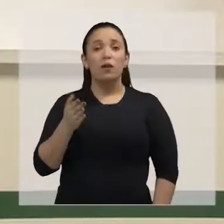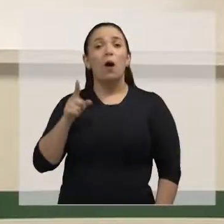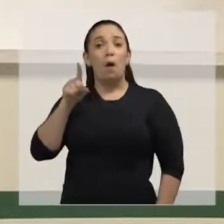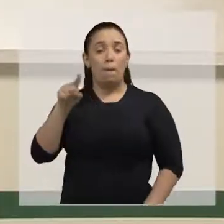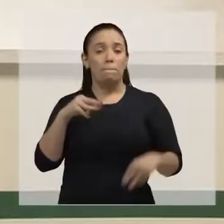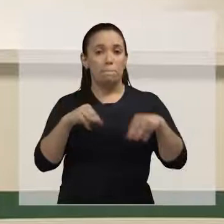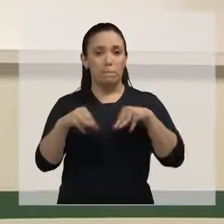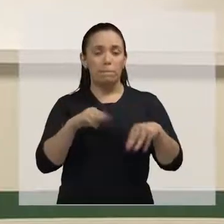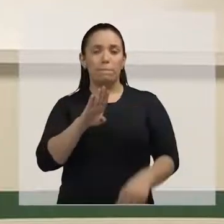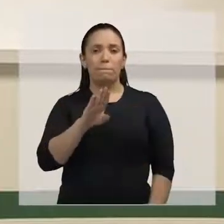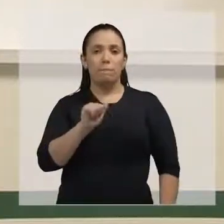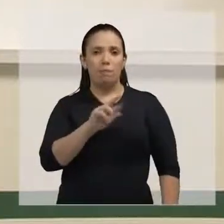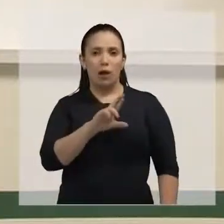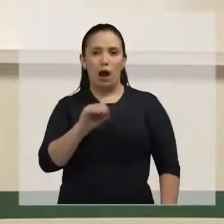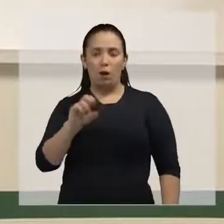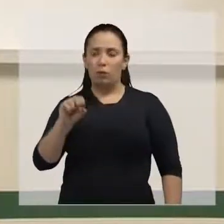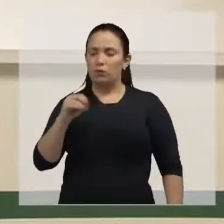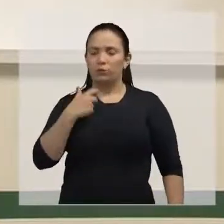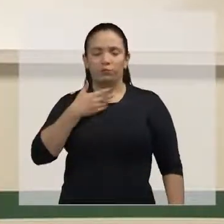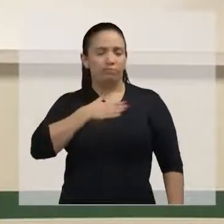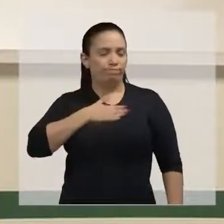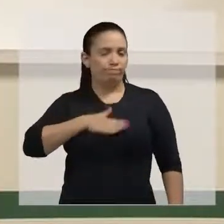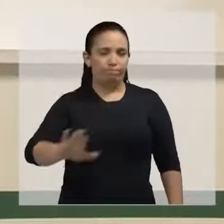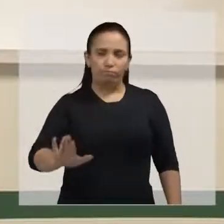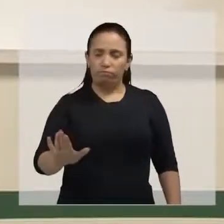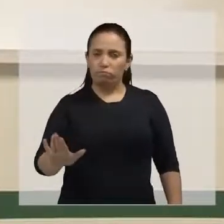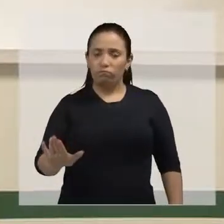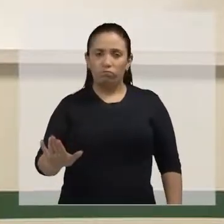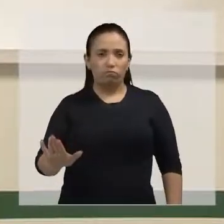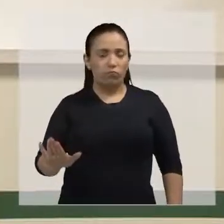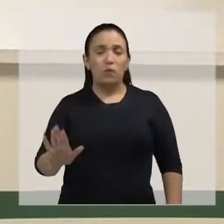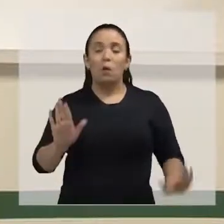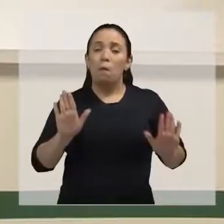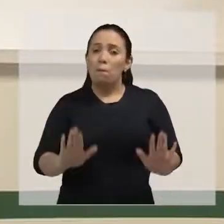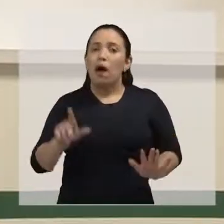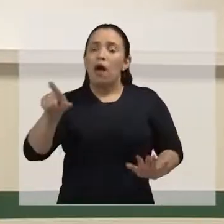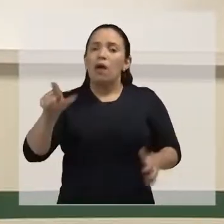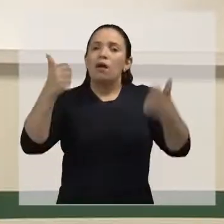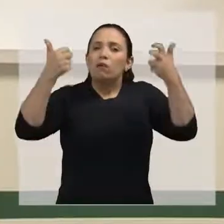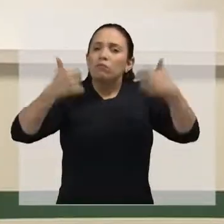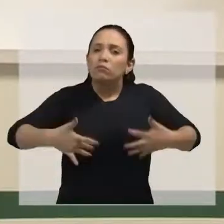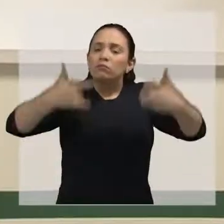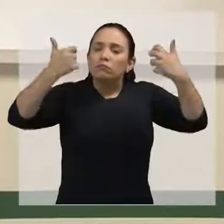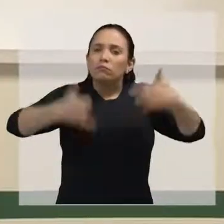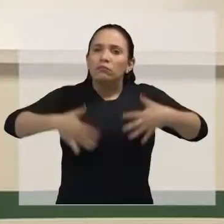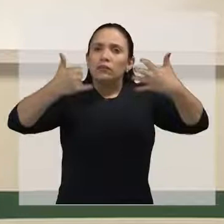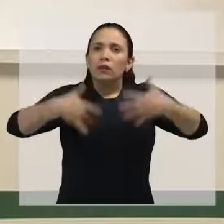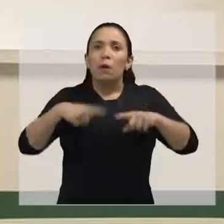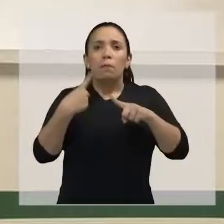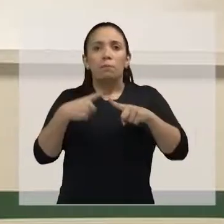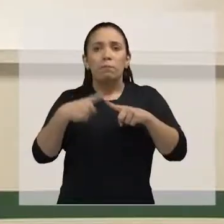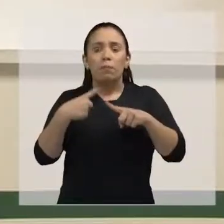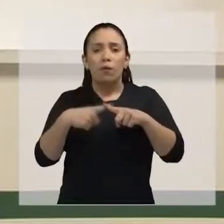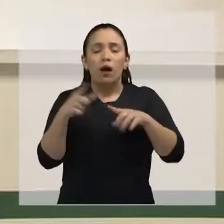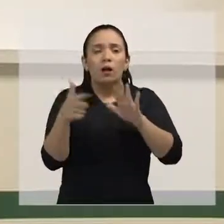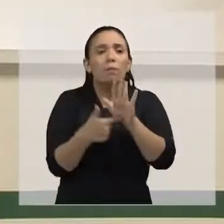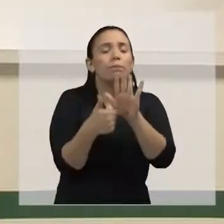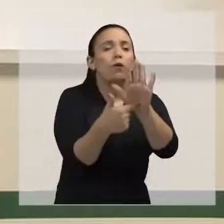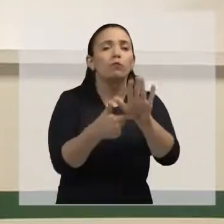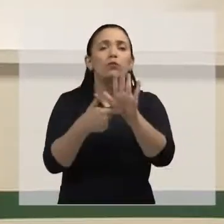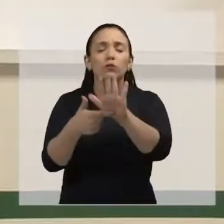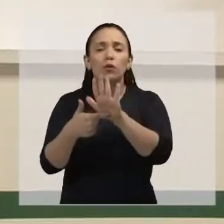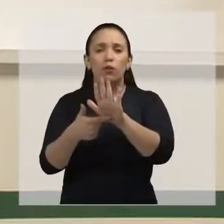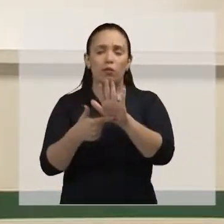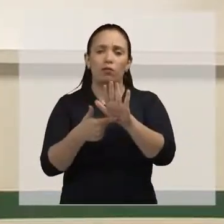muito feliz. Eu não gosto do ministro Barroso, não. Não gosto de jeito Mas nenhum. naquele momento... No momento ele foi feliz porque ele levou à tona o